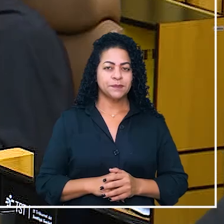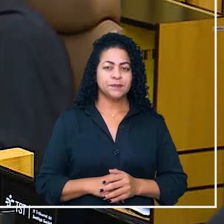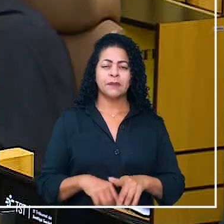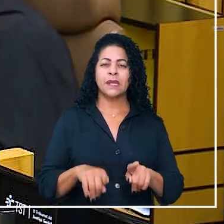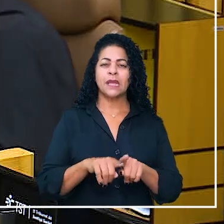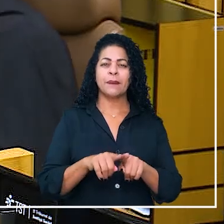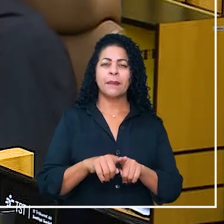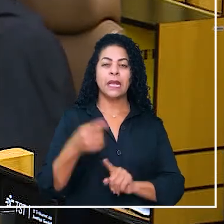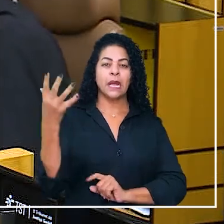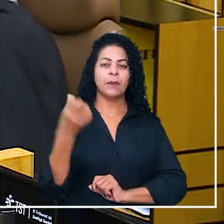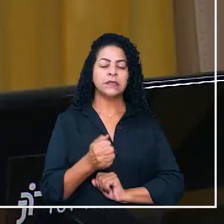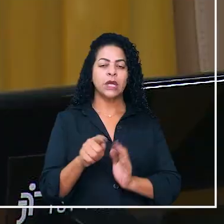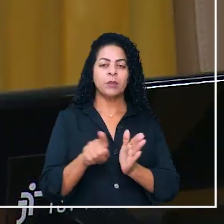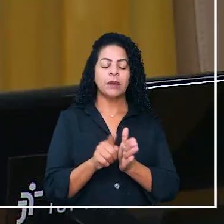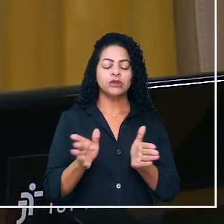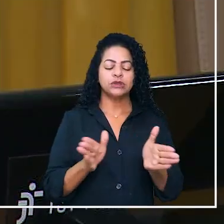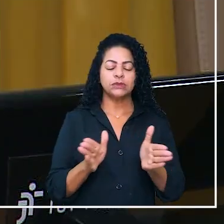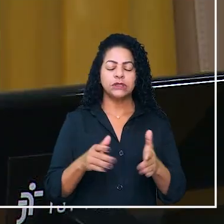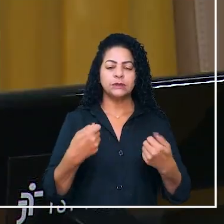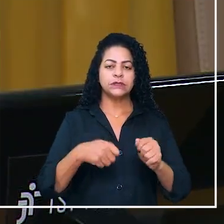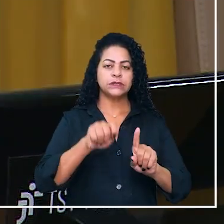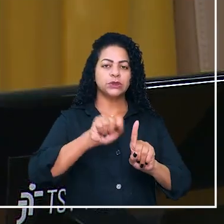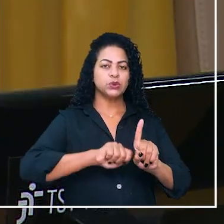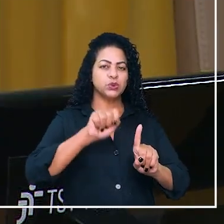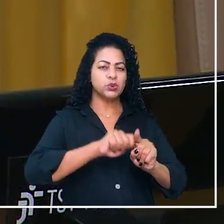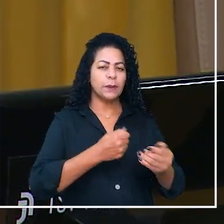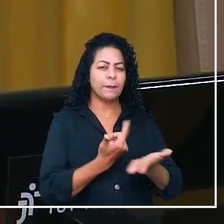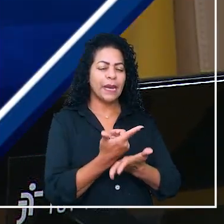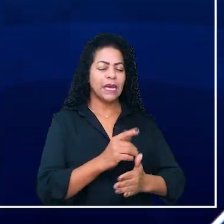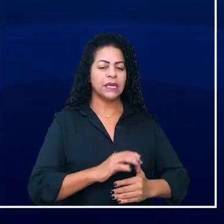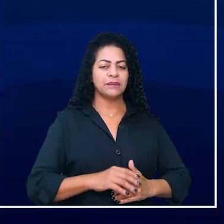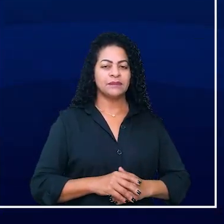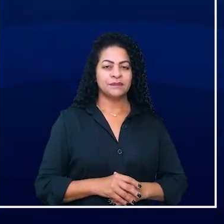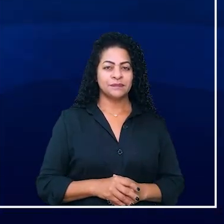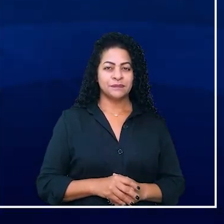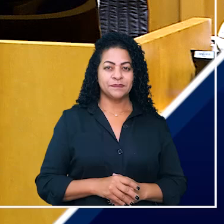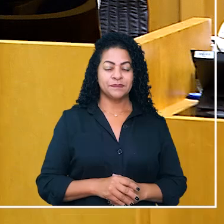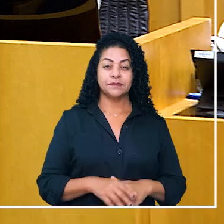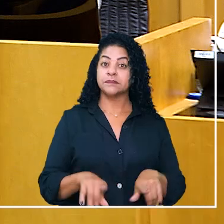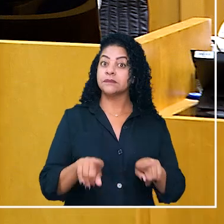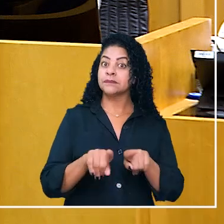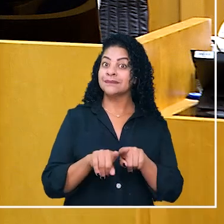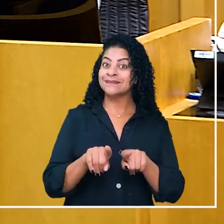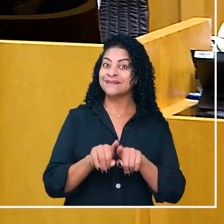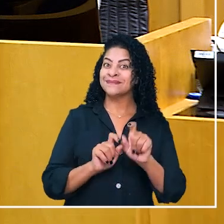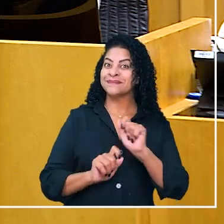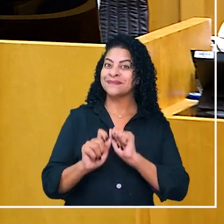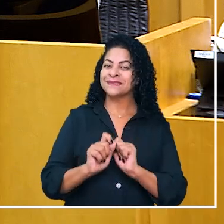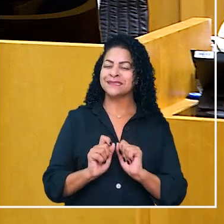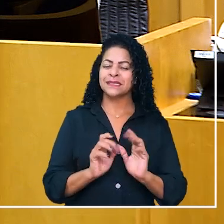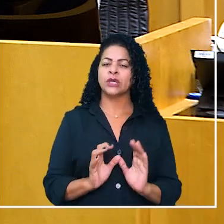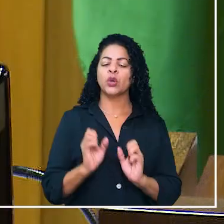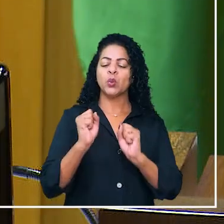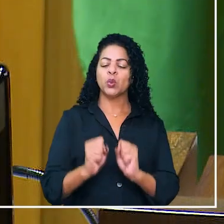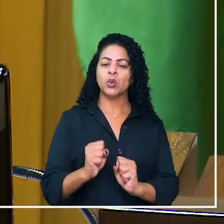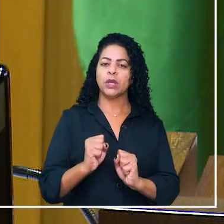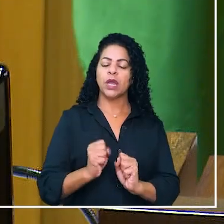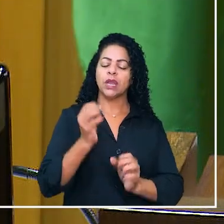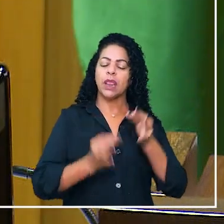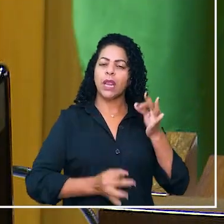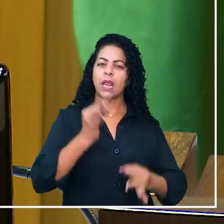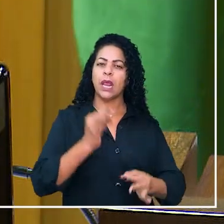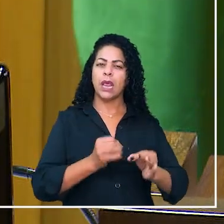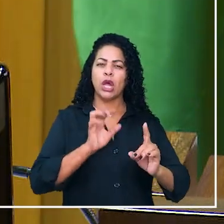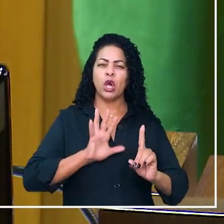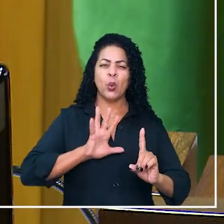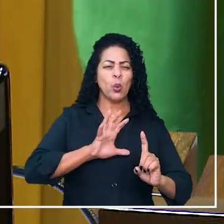Pensão por incapacidade temporária deve ser paga mensalmente. E ainda, a atuação do Poder Judiciário em